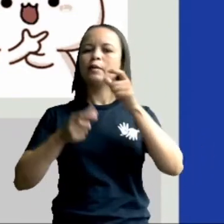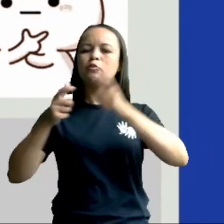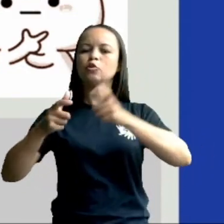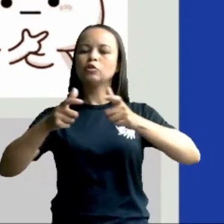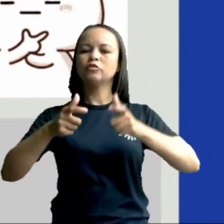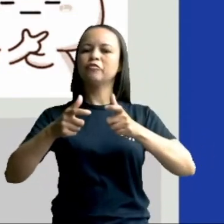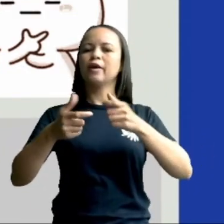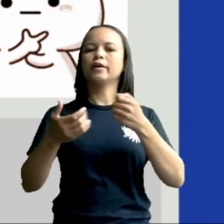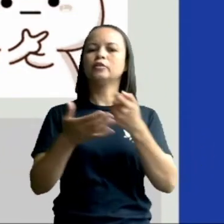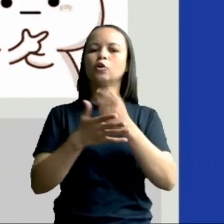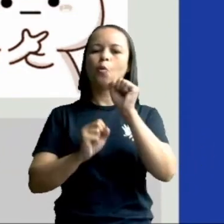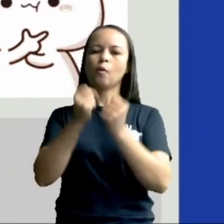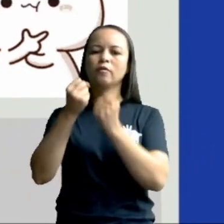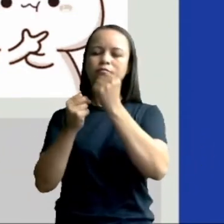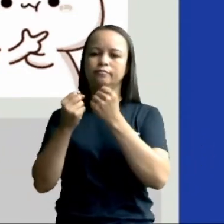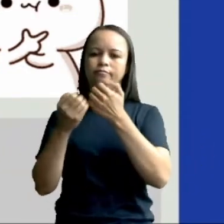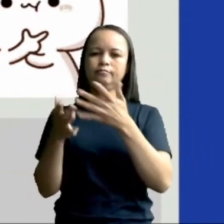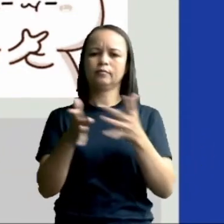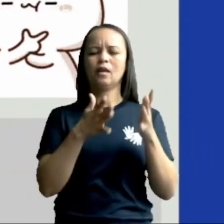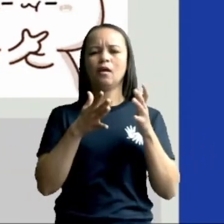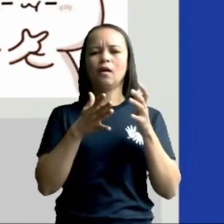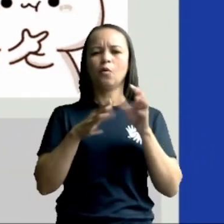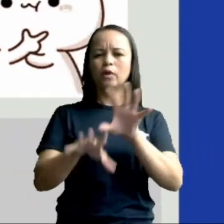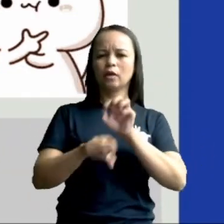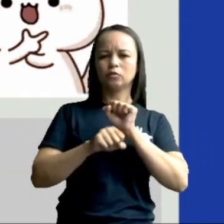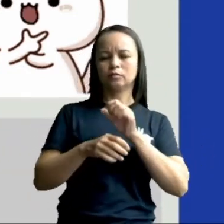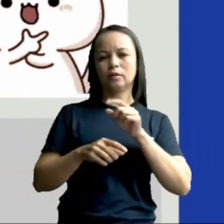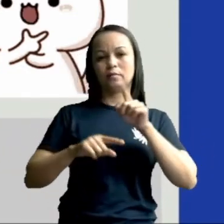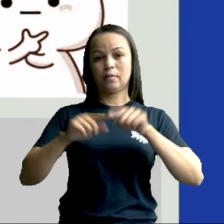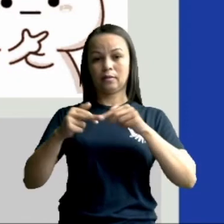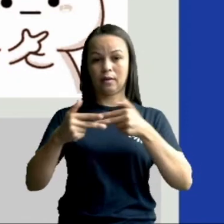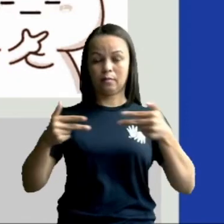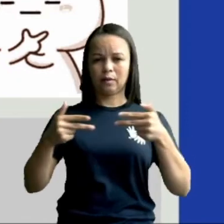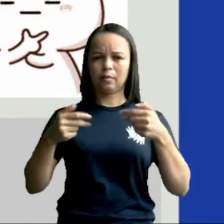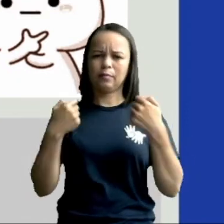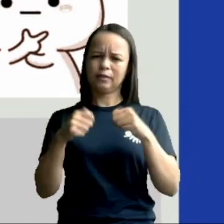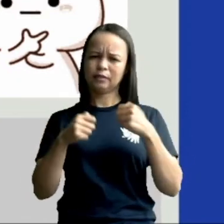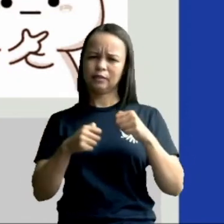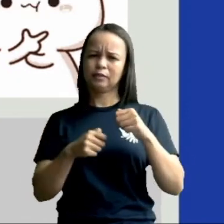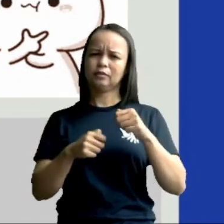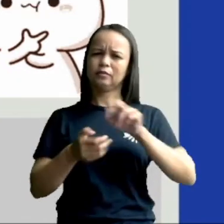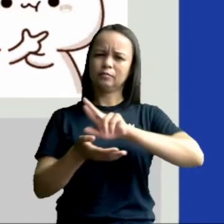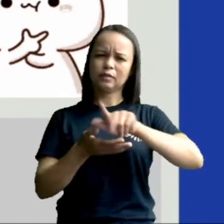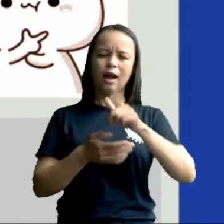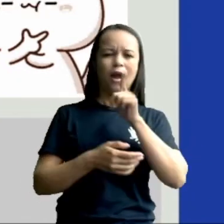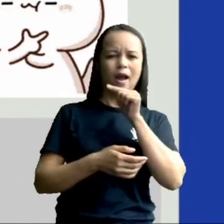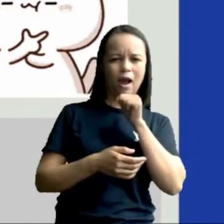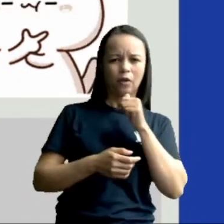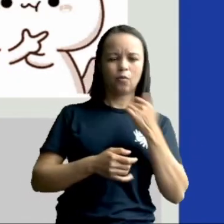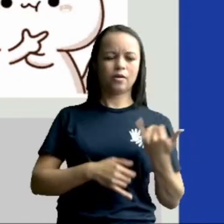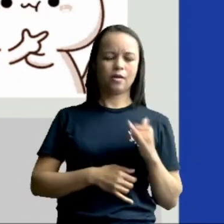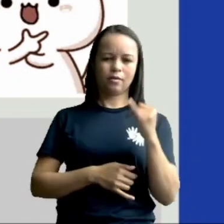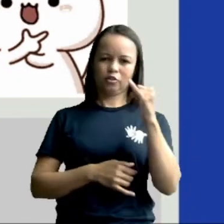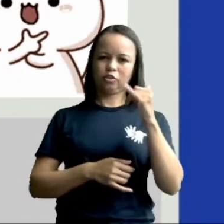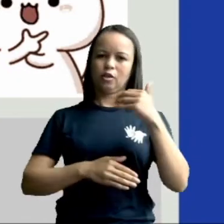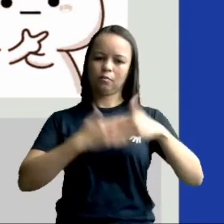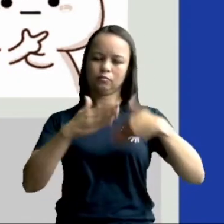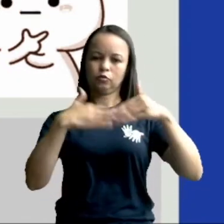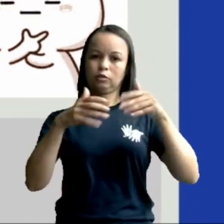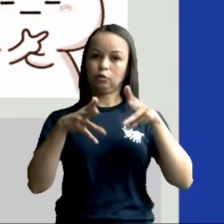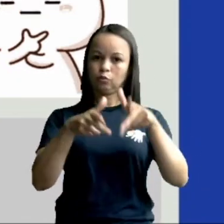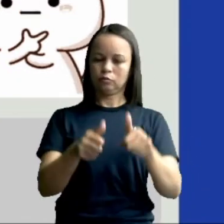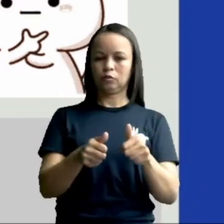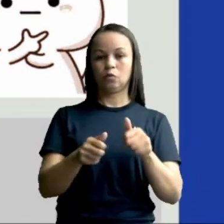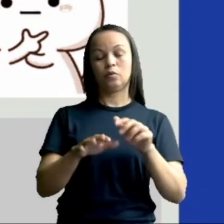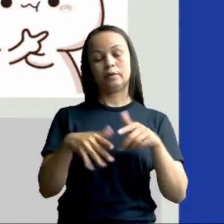que é consumido. A gente esquece que além de matéria-prima, é preciso muita água e energia para produzir tudo isso. É simples. Quanto